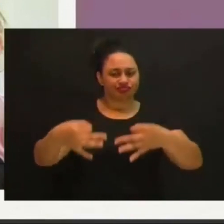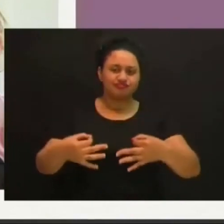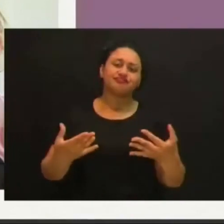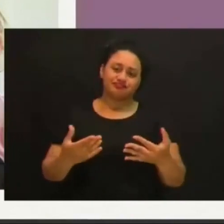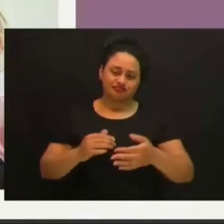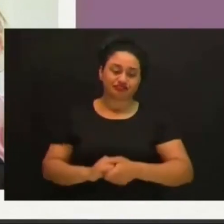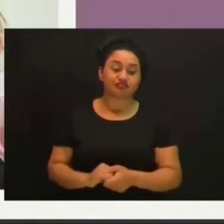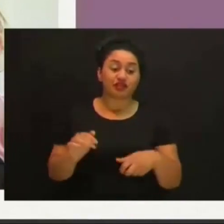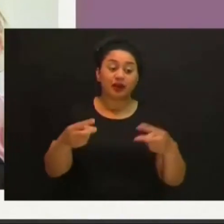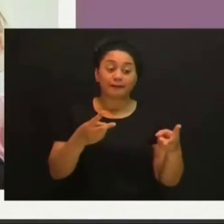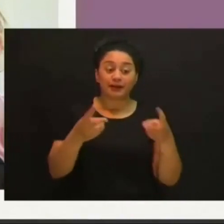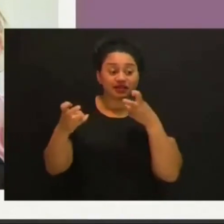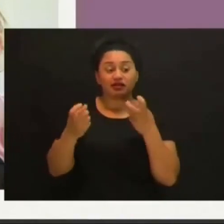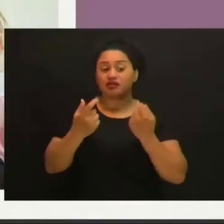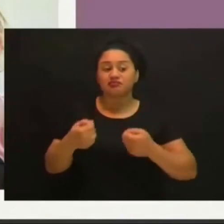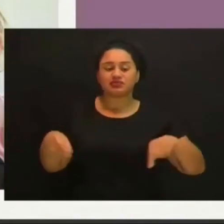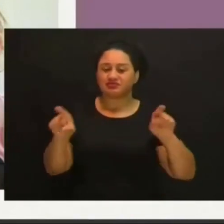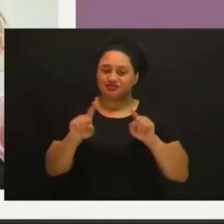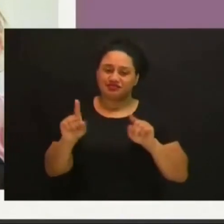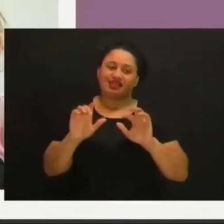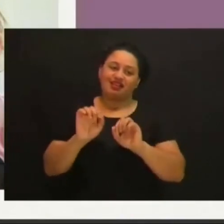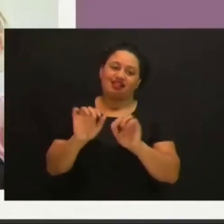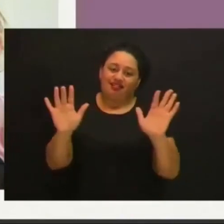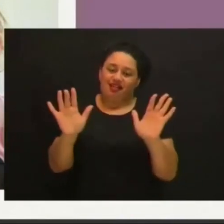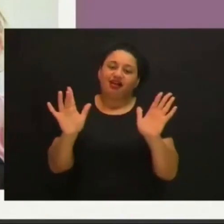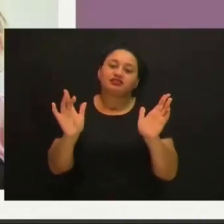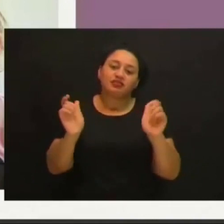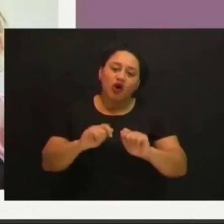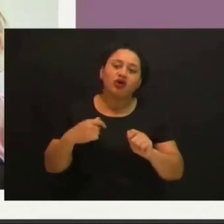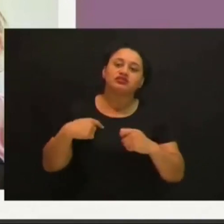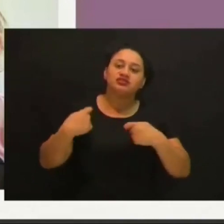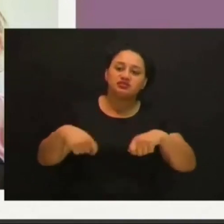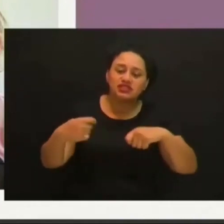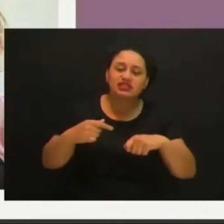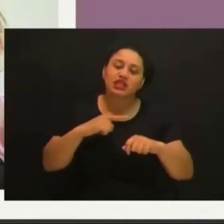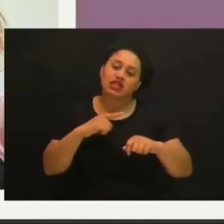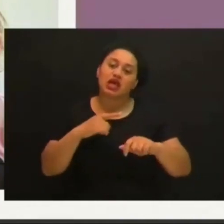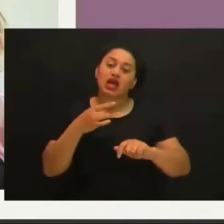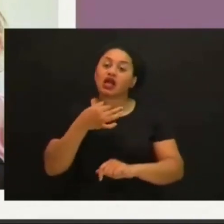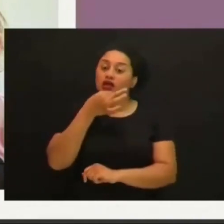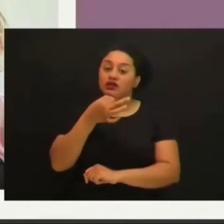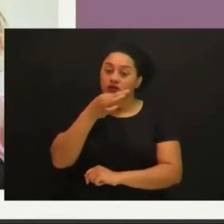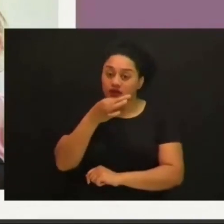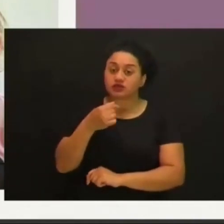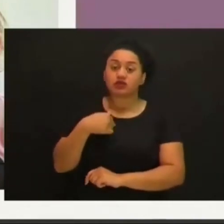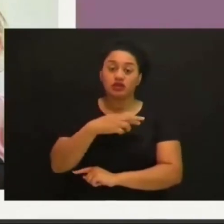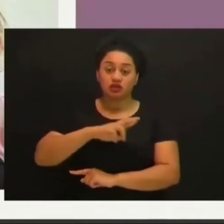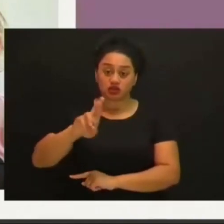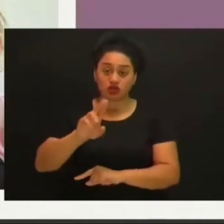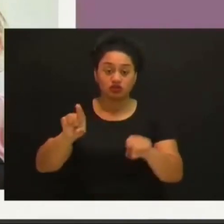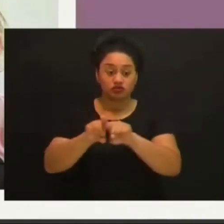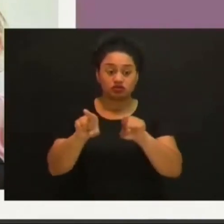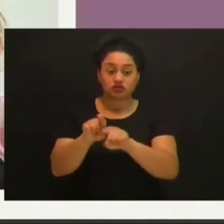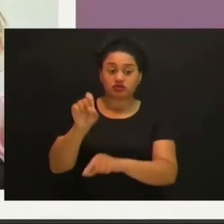vejam como a gente não precisa, a gente, claro, pode e deve recorrer aos argumentos religiosos, né, porque eles